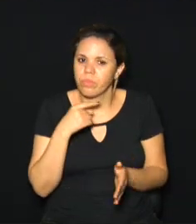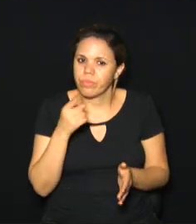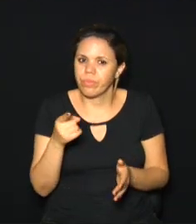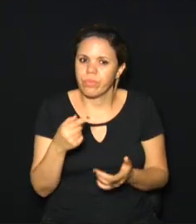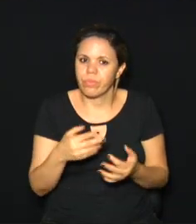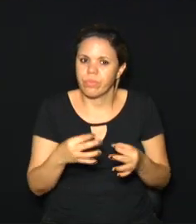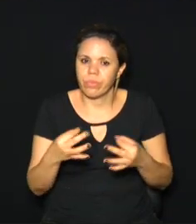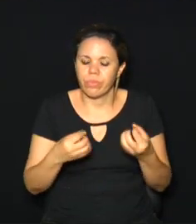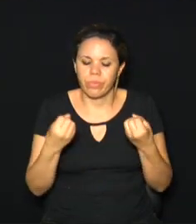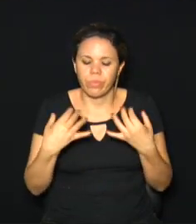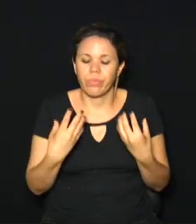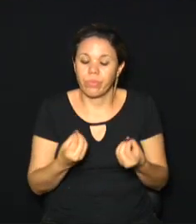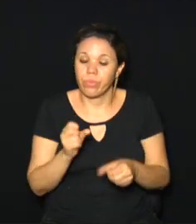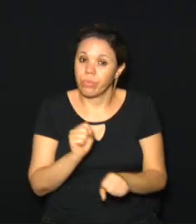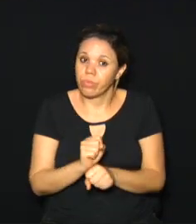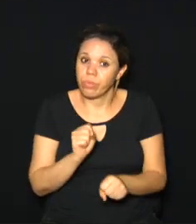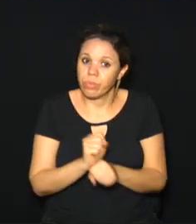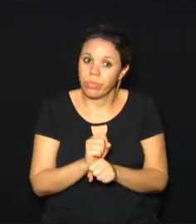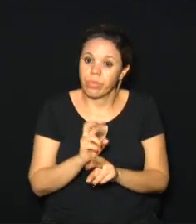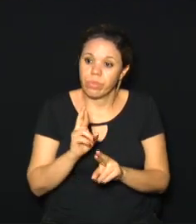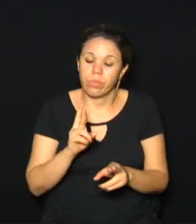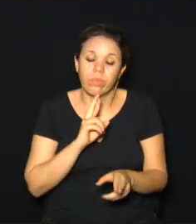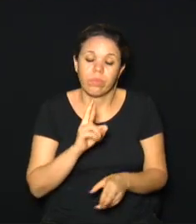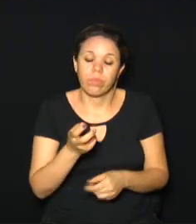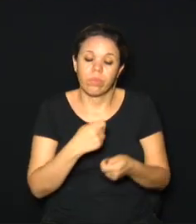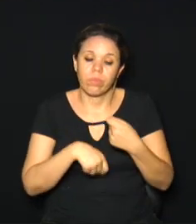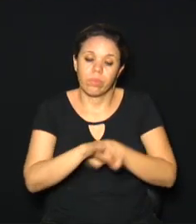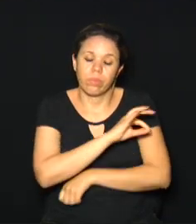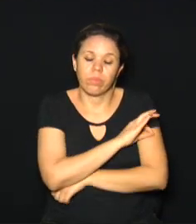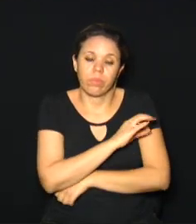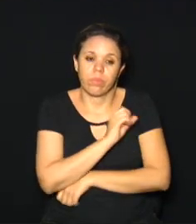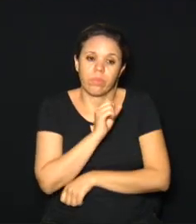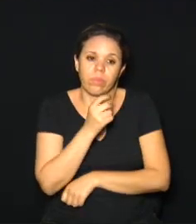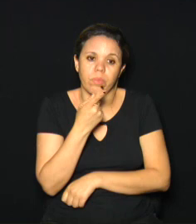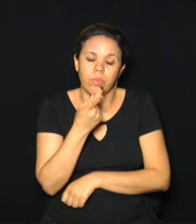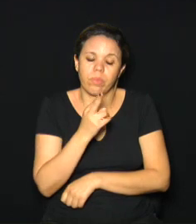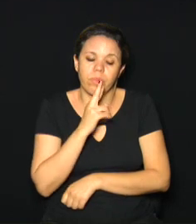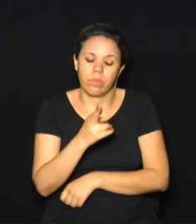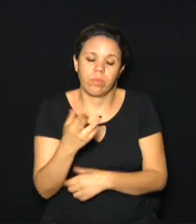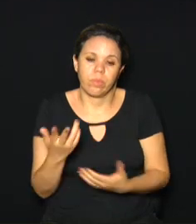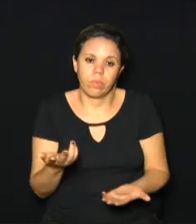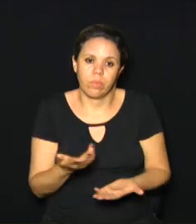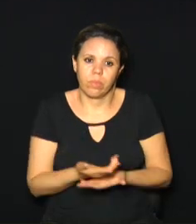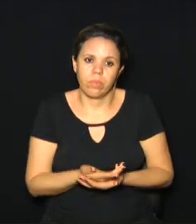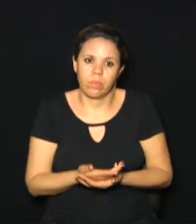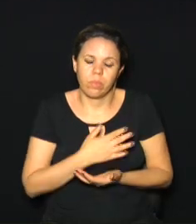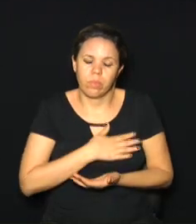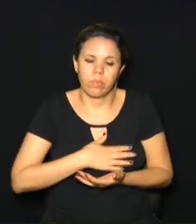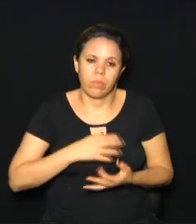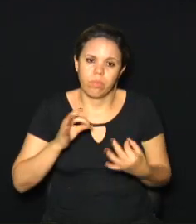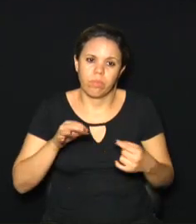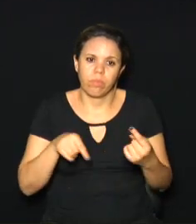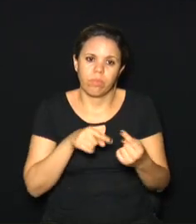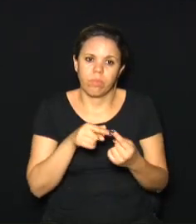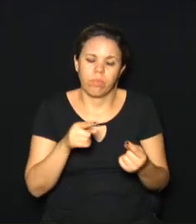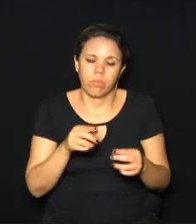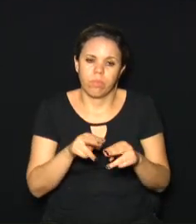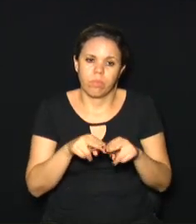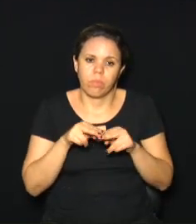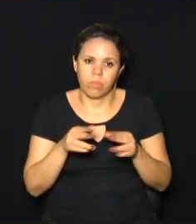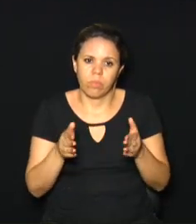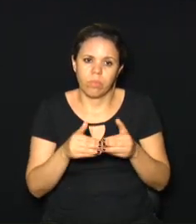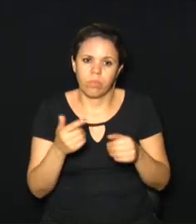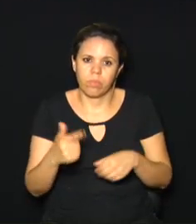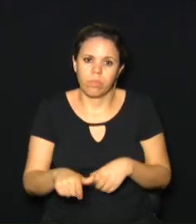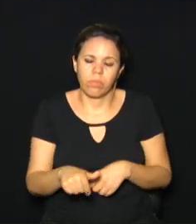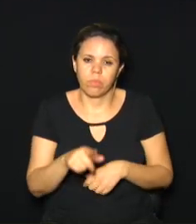uma justificativa, mas vamos esperar que a administração ela esclareça isso, né, de maneira satisfatória. Por isso que eu peço que, mais uma